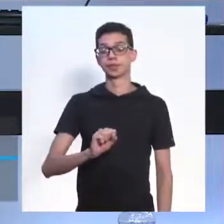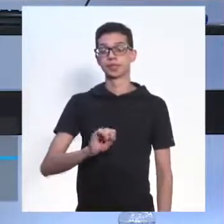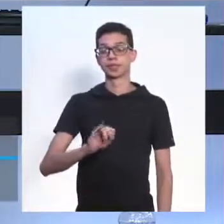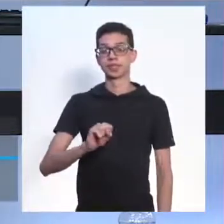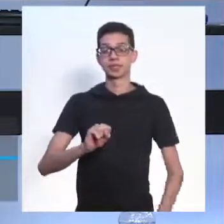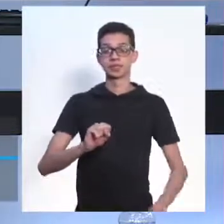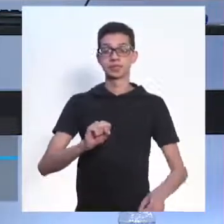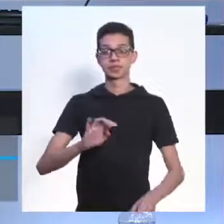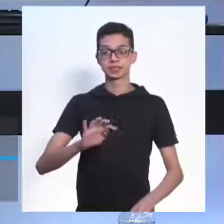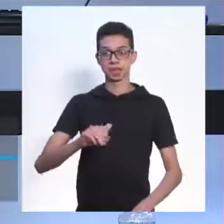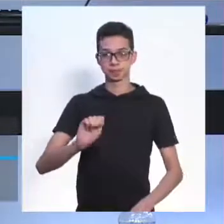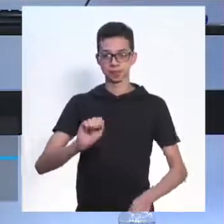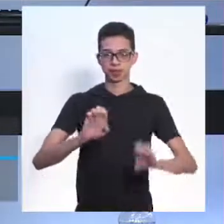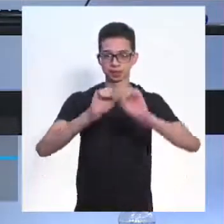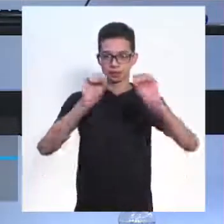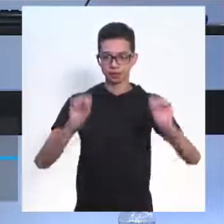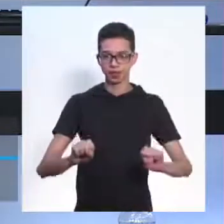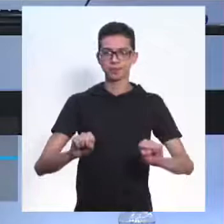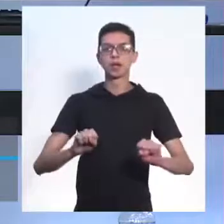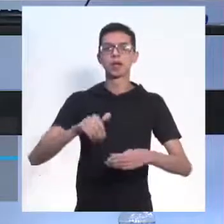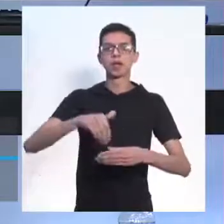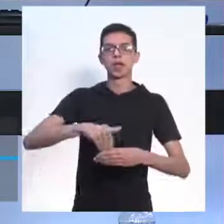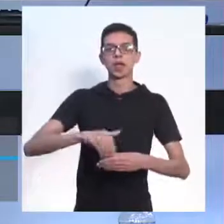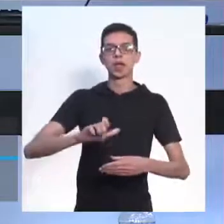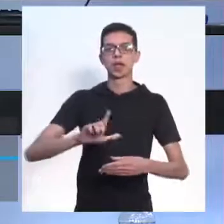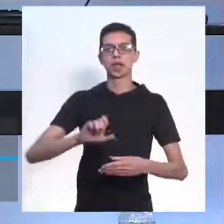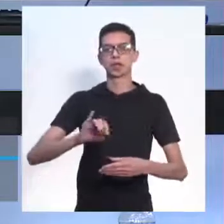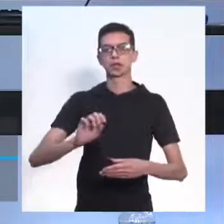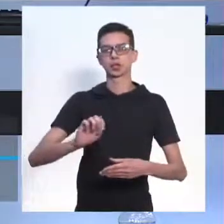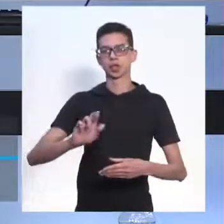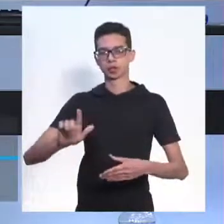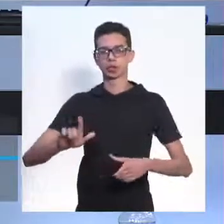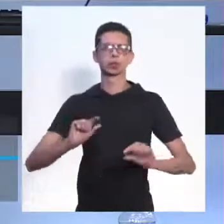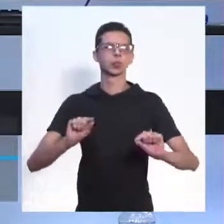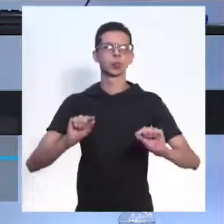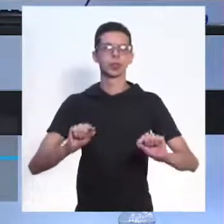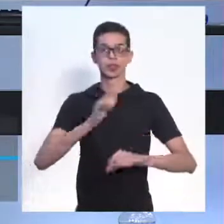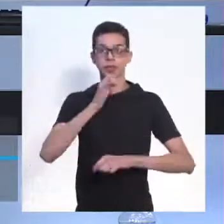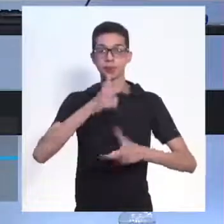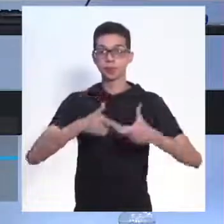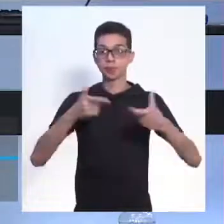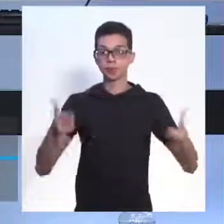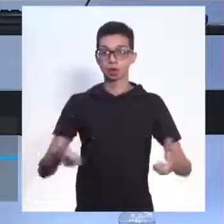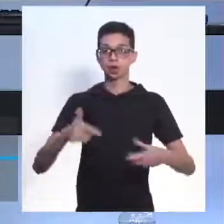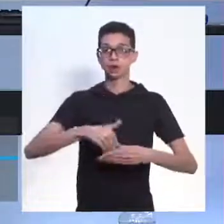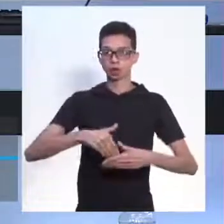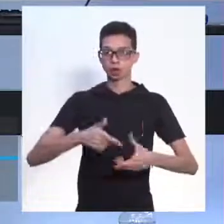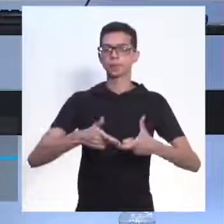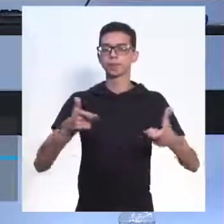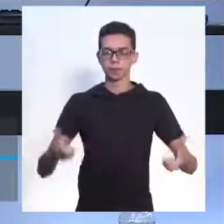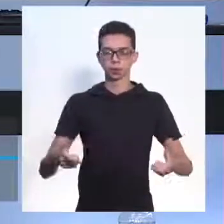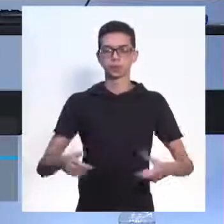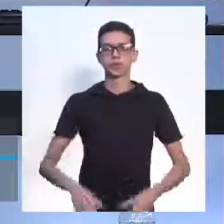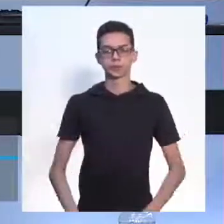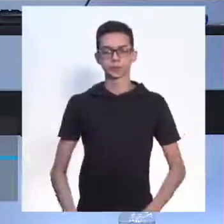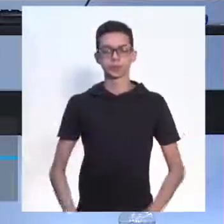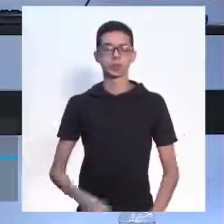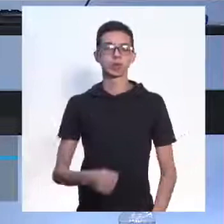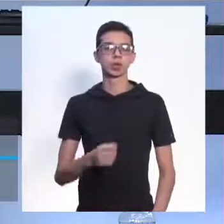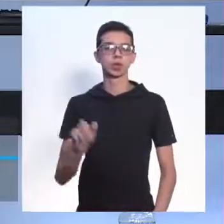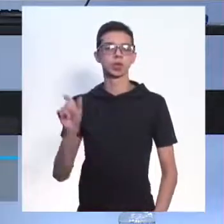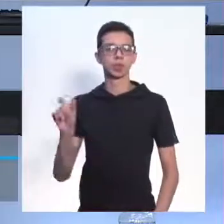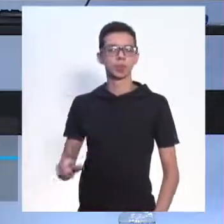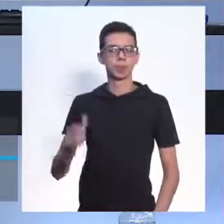né que é a maioria aí essa maioria é os votos da maioria é de um determinado candidato